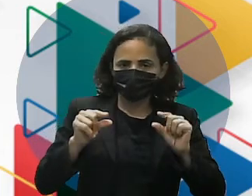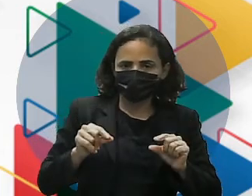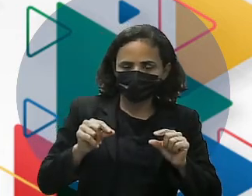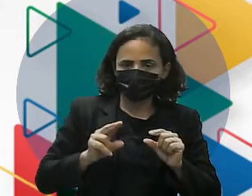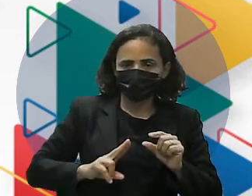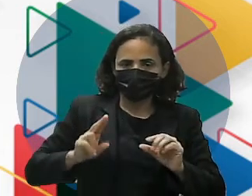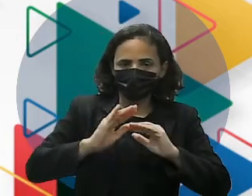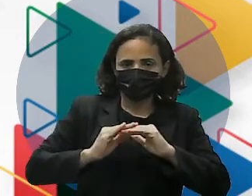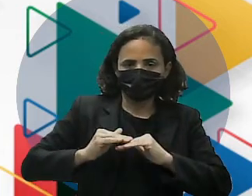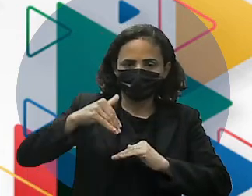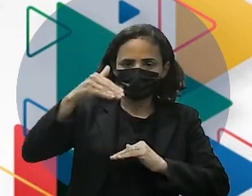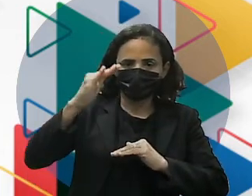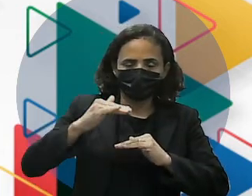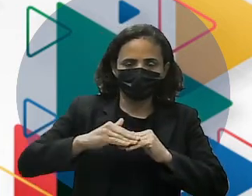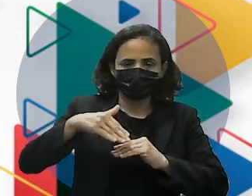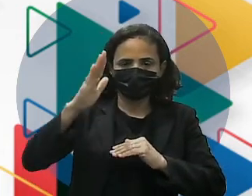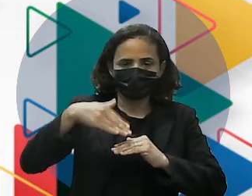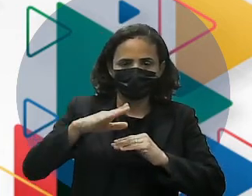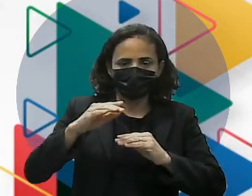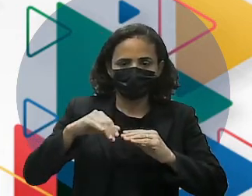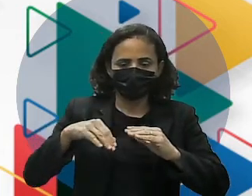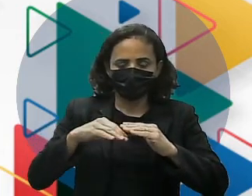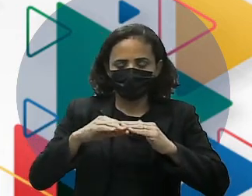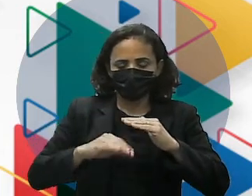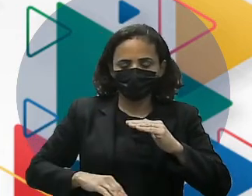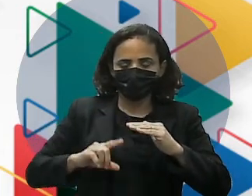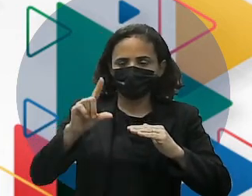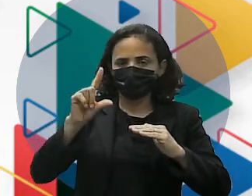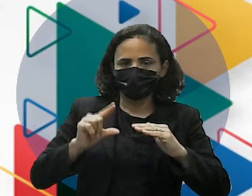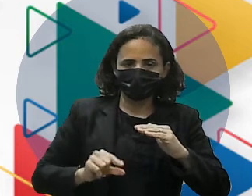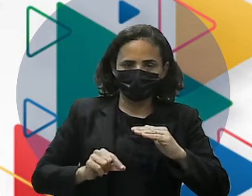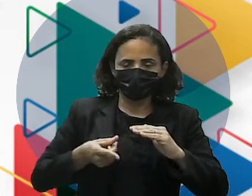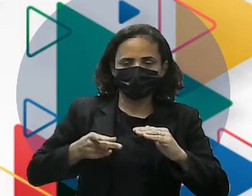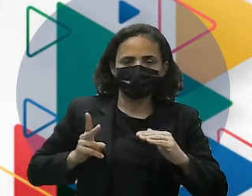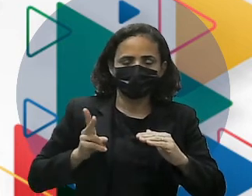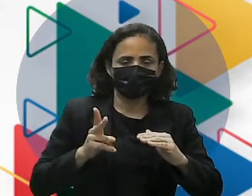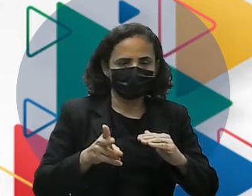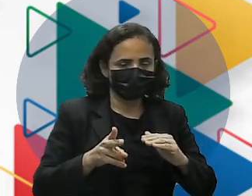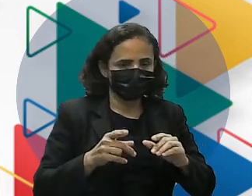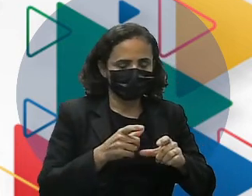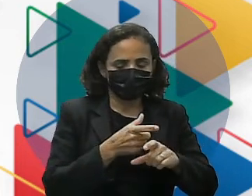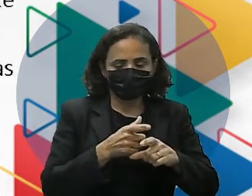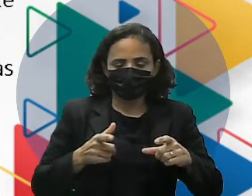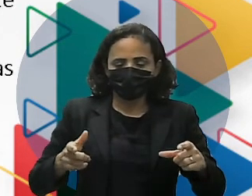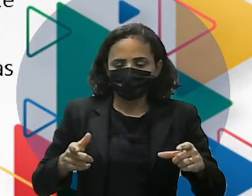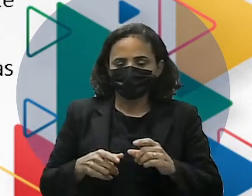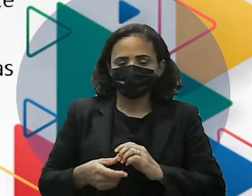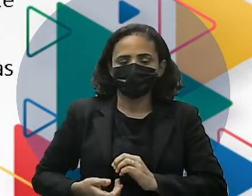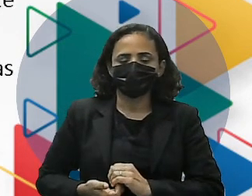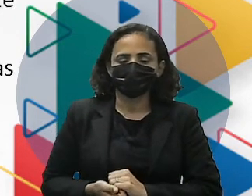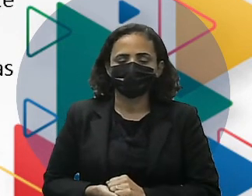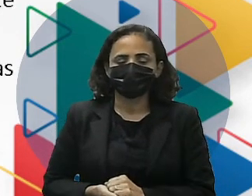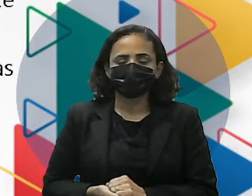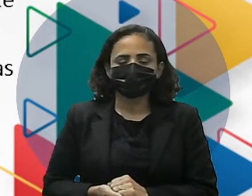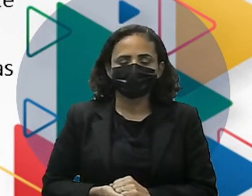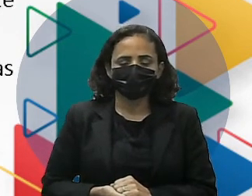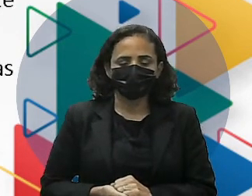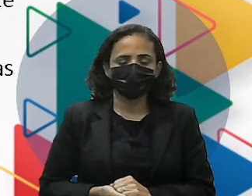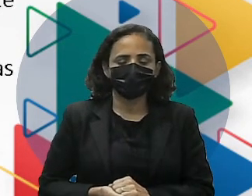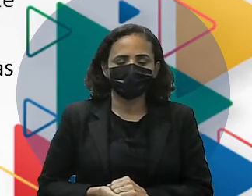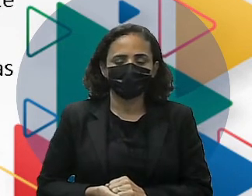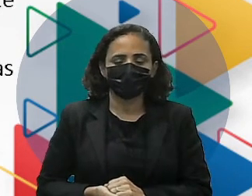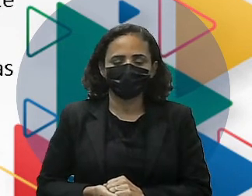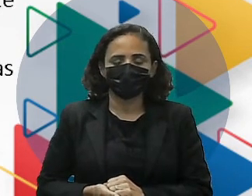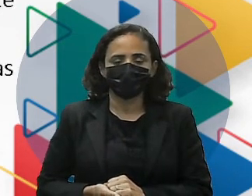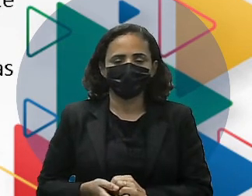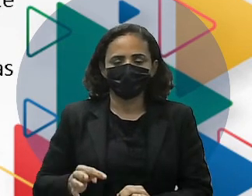eu aumentar o tempo de enchimento, eu reduzo a vazão. E assim por diante. Então são grandezas inversamente proporcionais. E